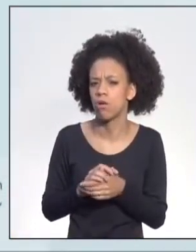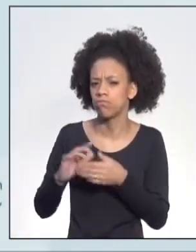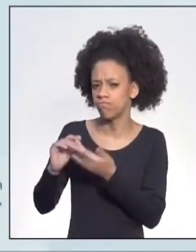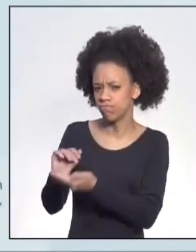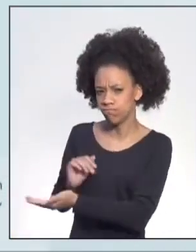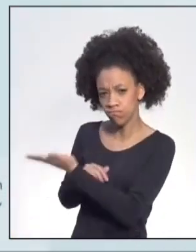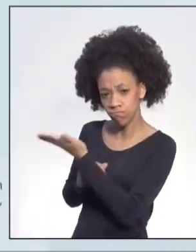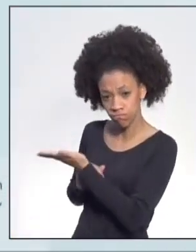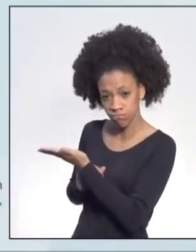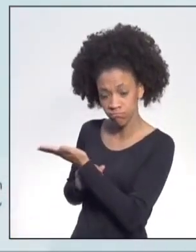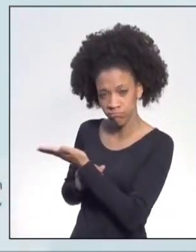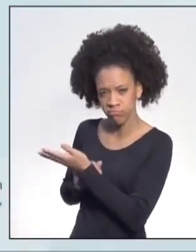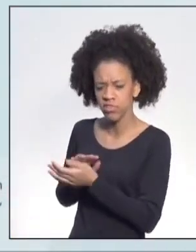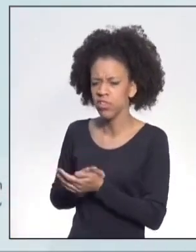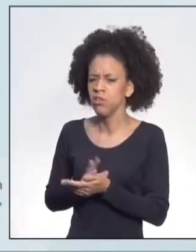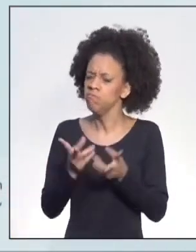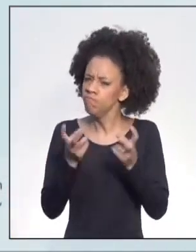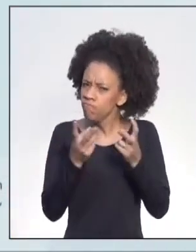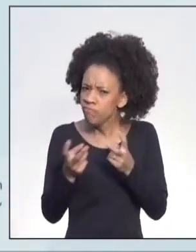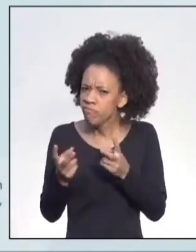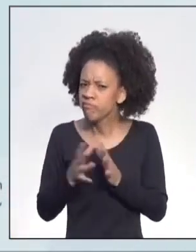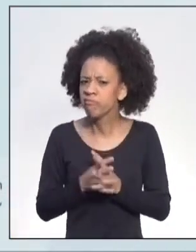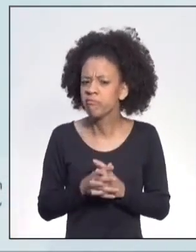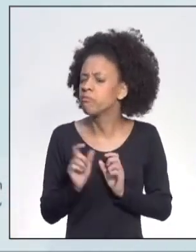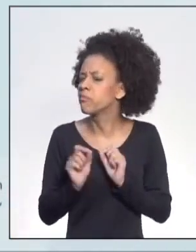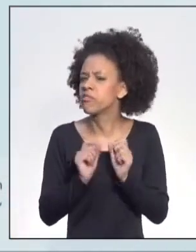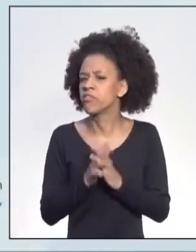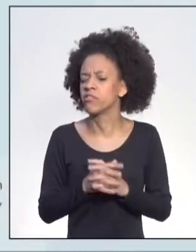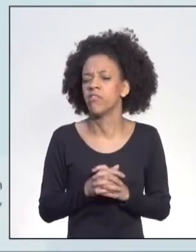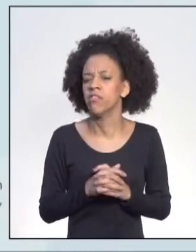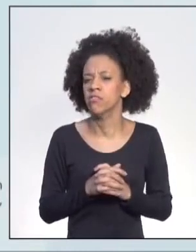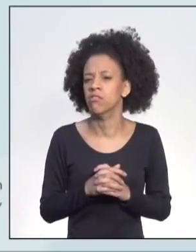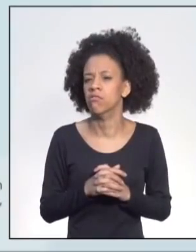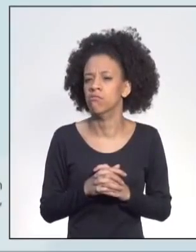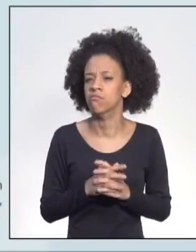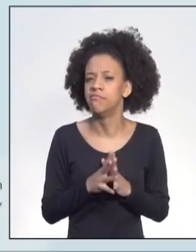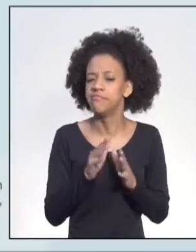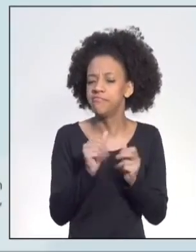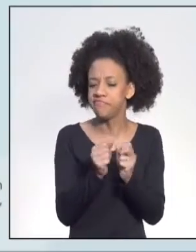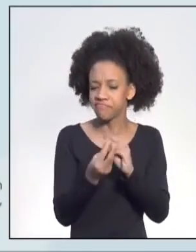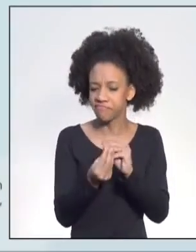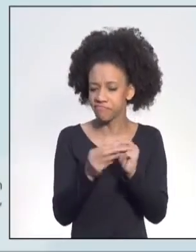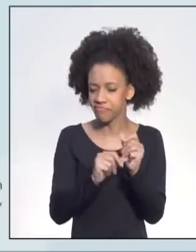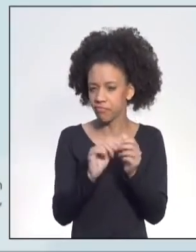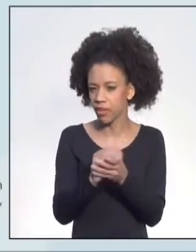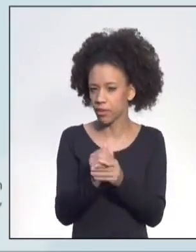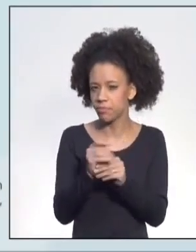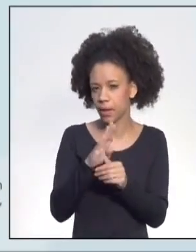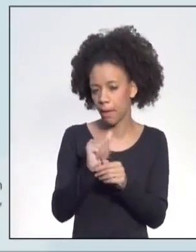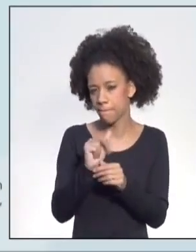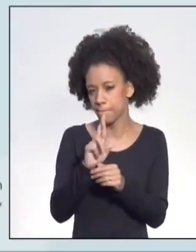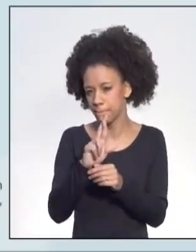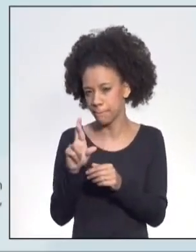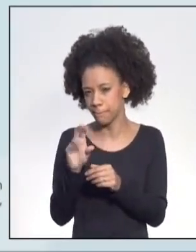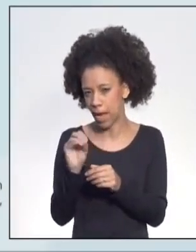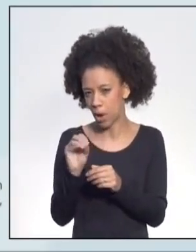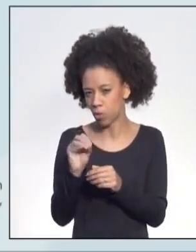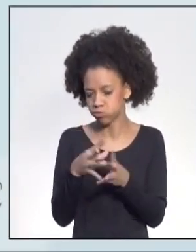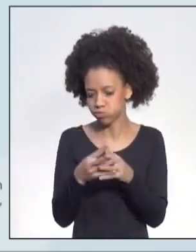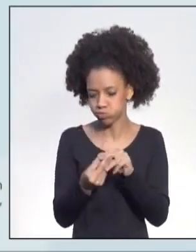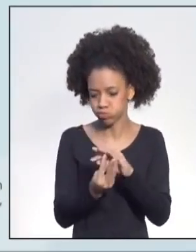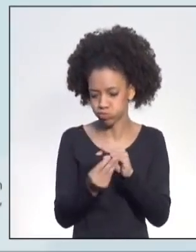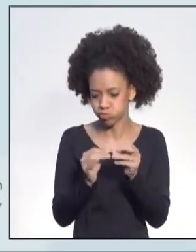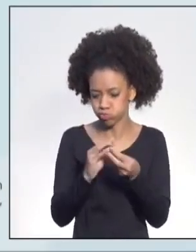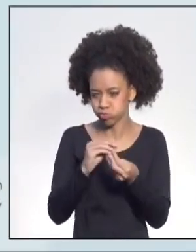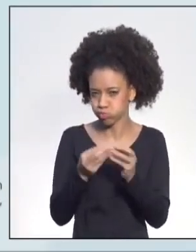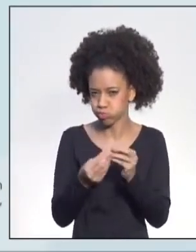para os estudantes, nós percebemos que é argila, é barro, é um molde de